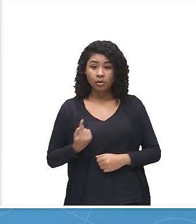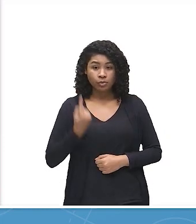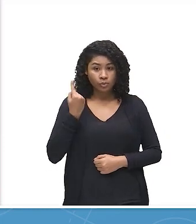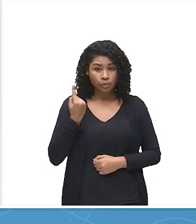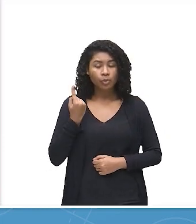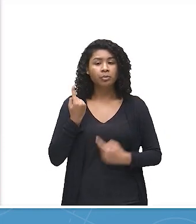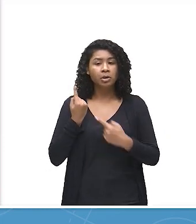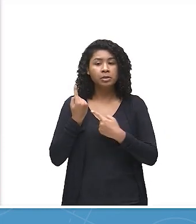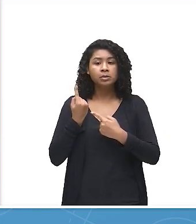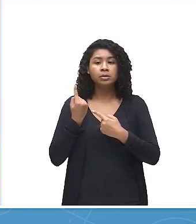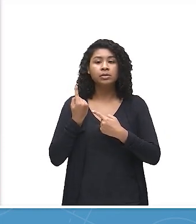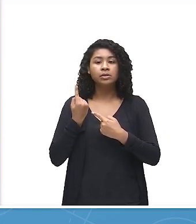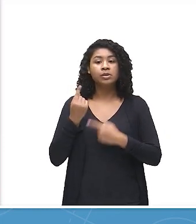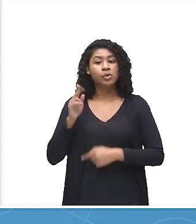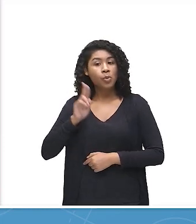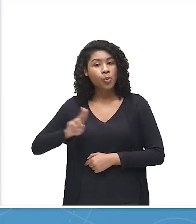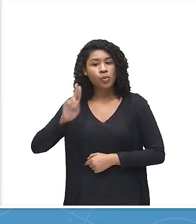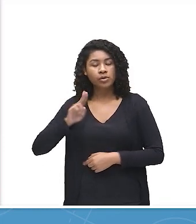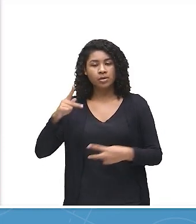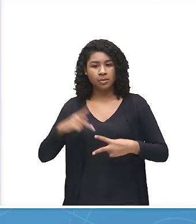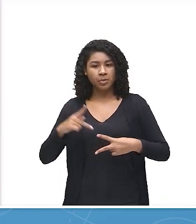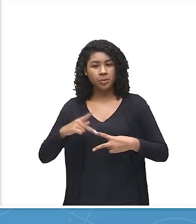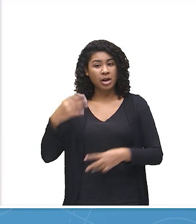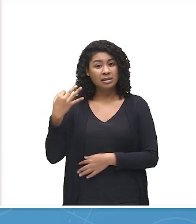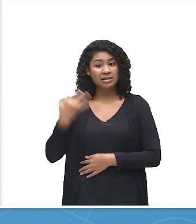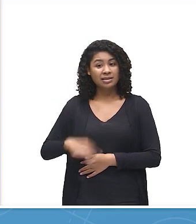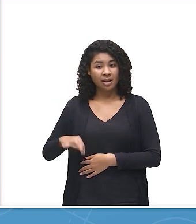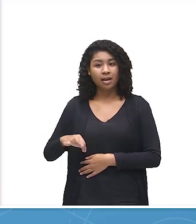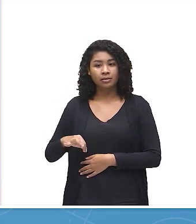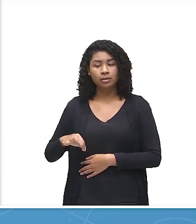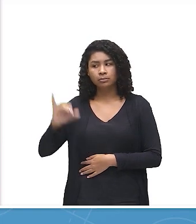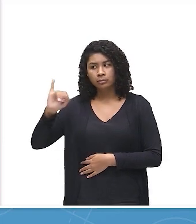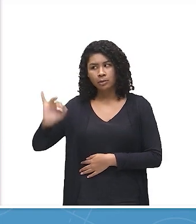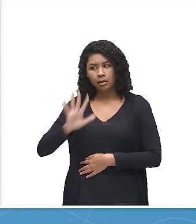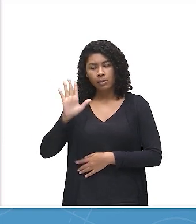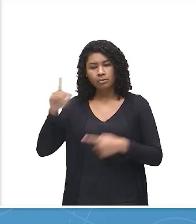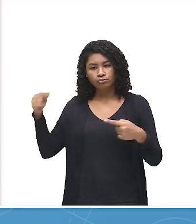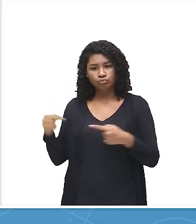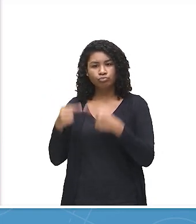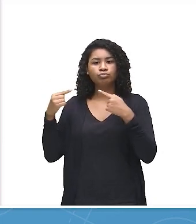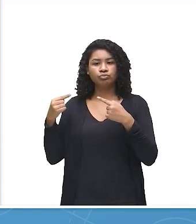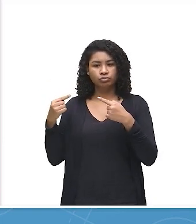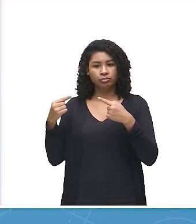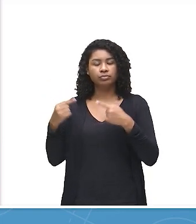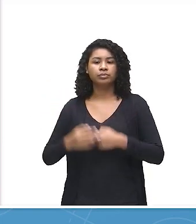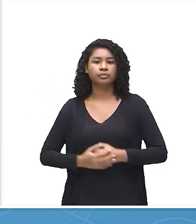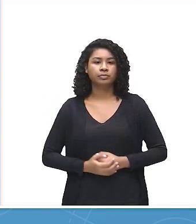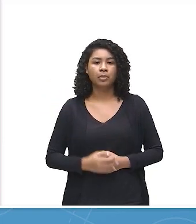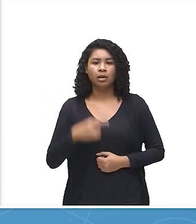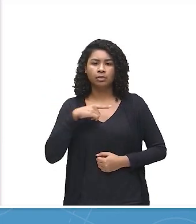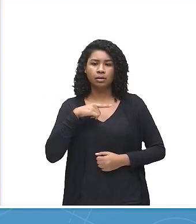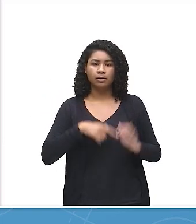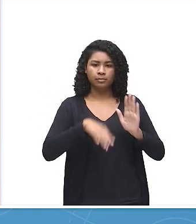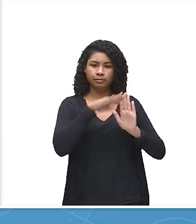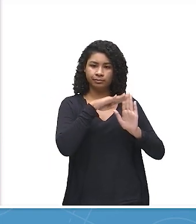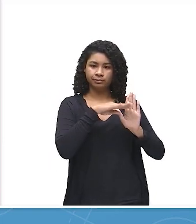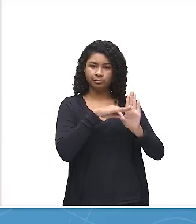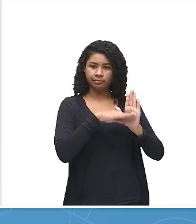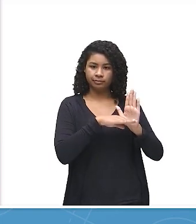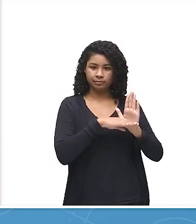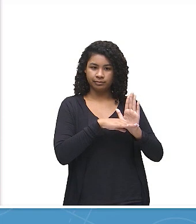é próximo, perto de algo. Right? Espero que vocês tenham compreendido essa questão. Nós